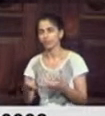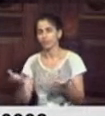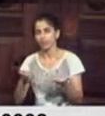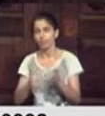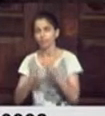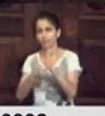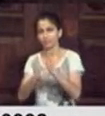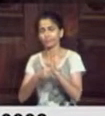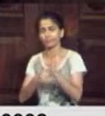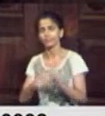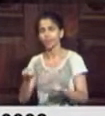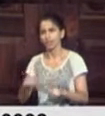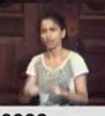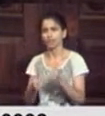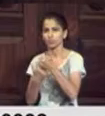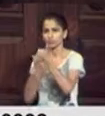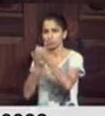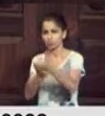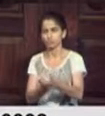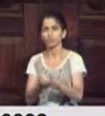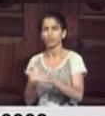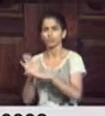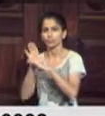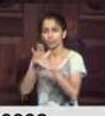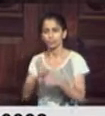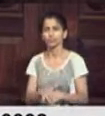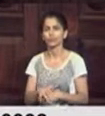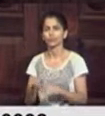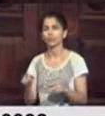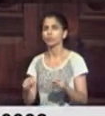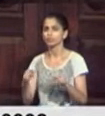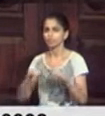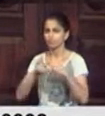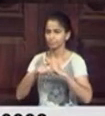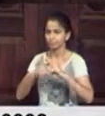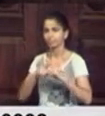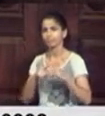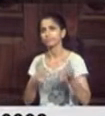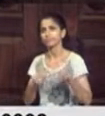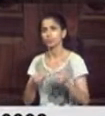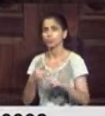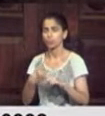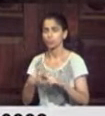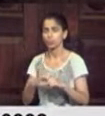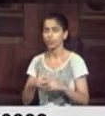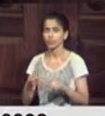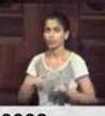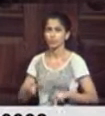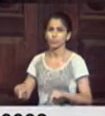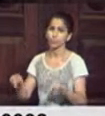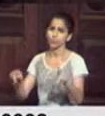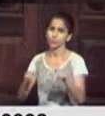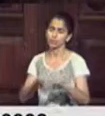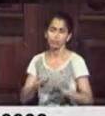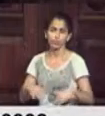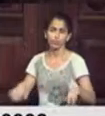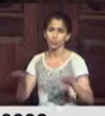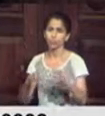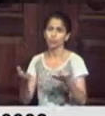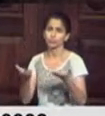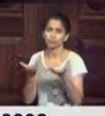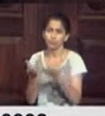também, que foi colocado com muita propriedade por o senhor deputado André Siciliano, no que diz respeito à indústria de